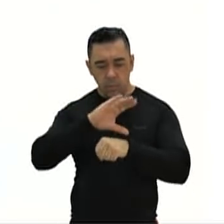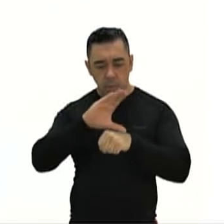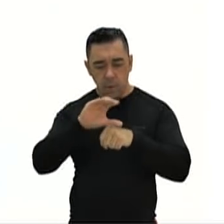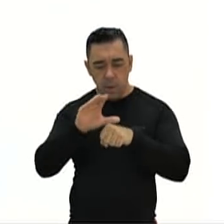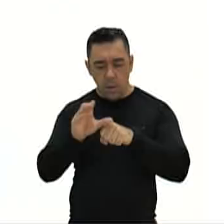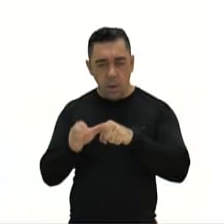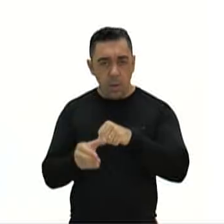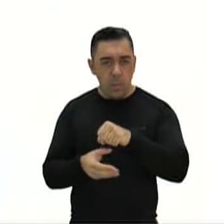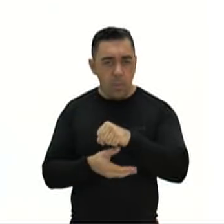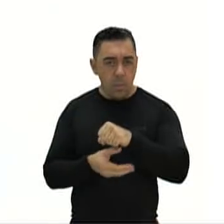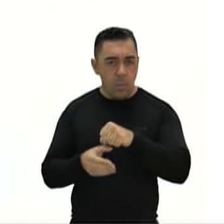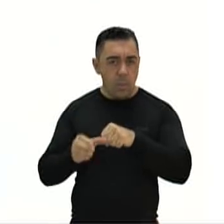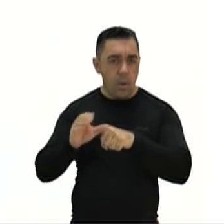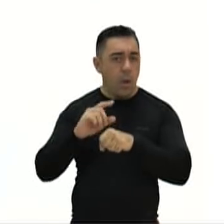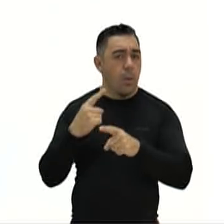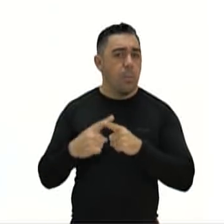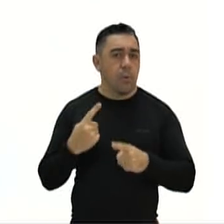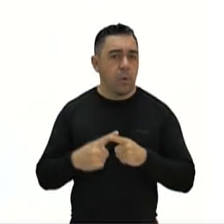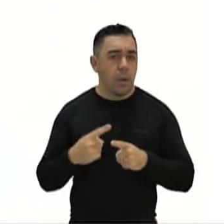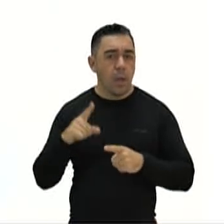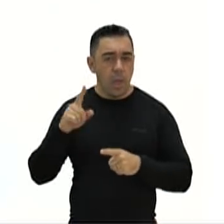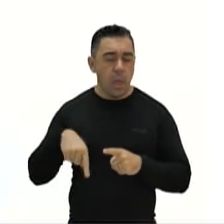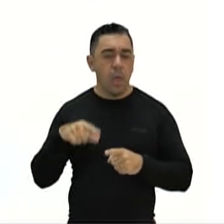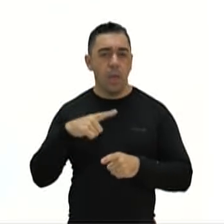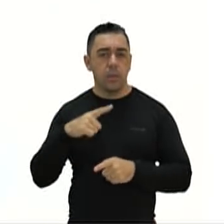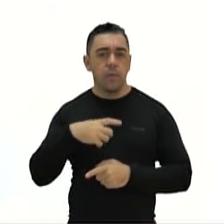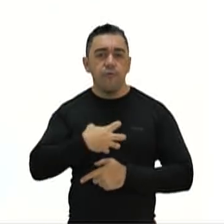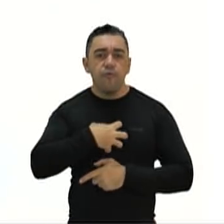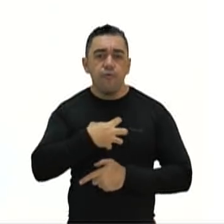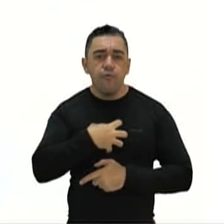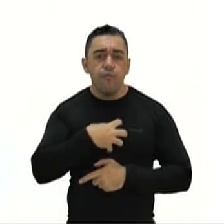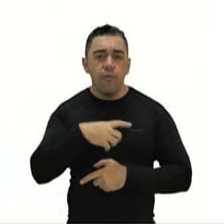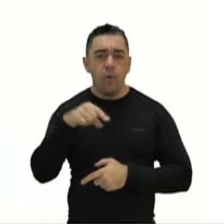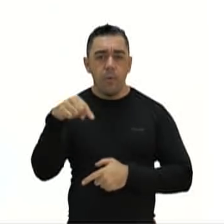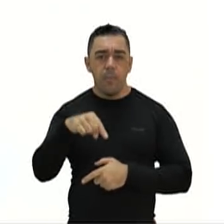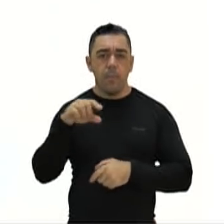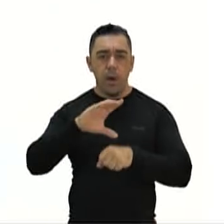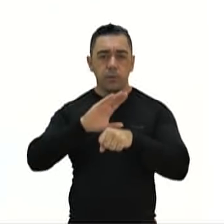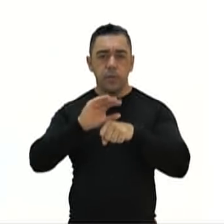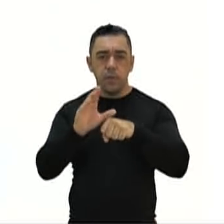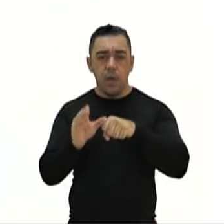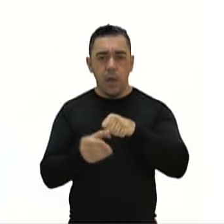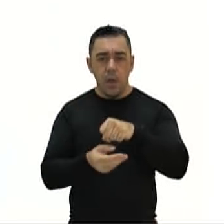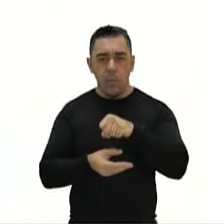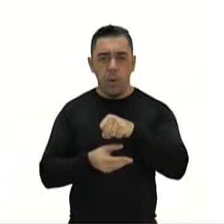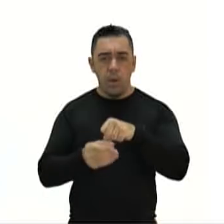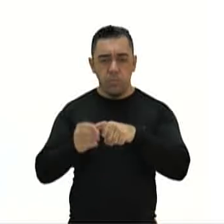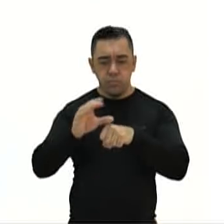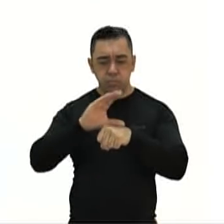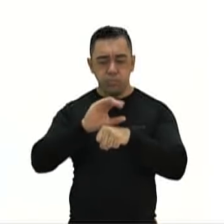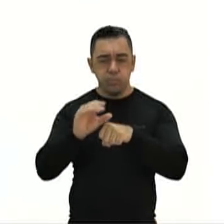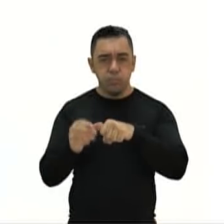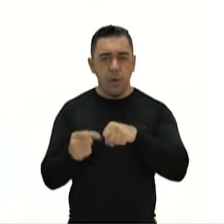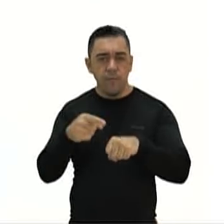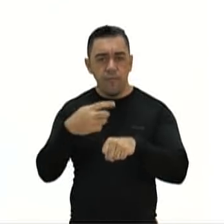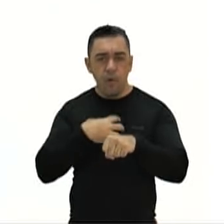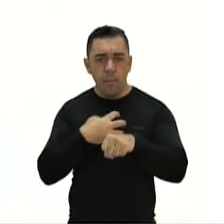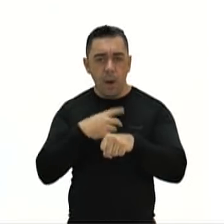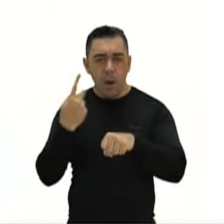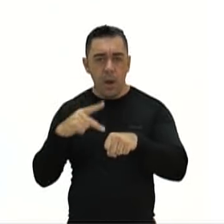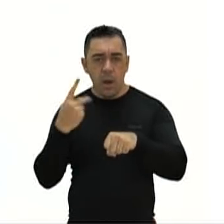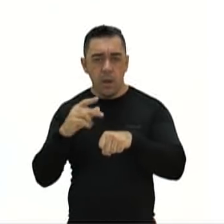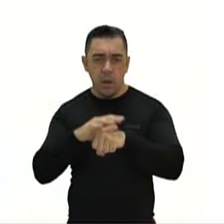função dessa organela? Preencher a célula e dar sustentação para ela conseguir ter um formatinho